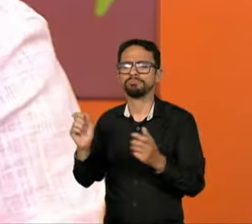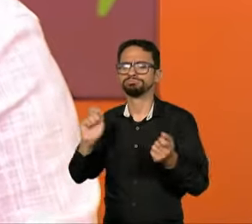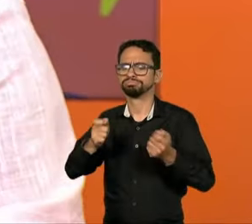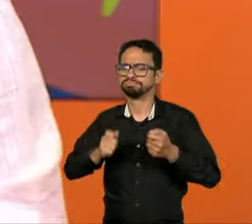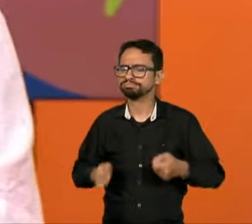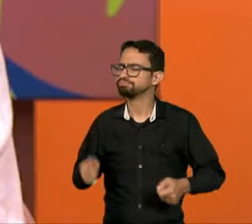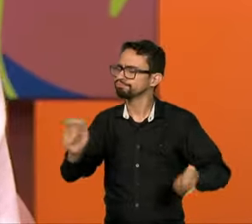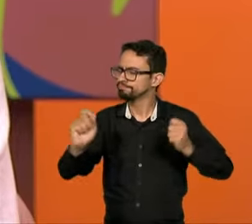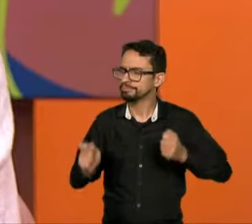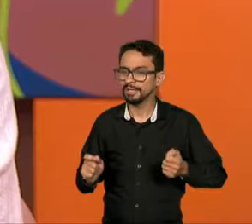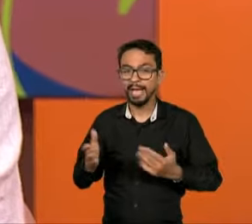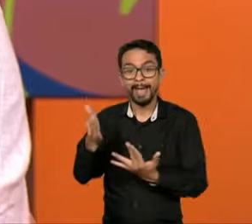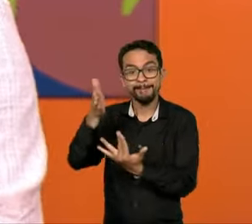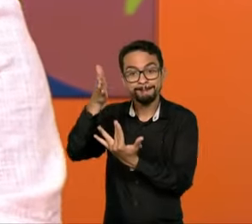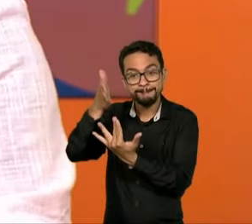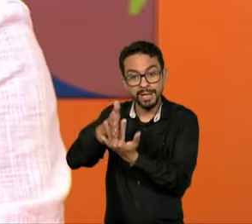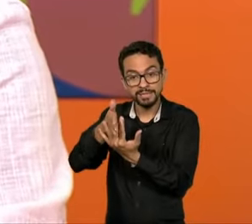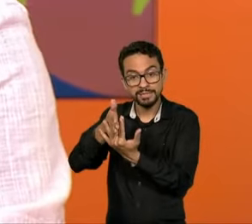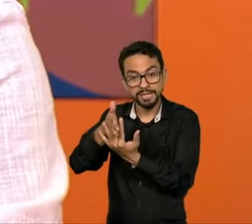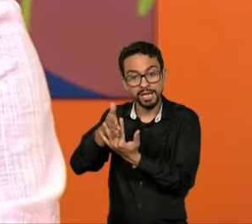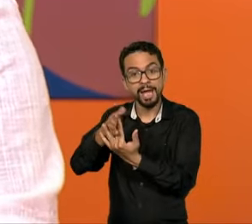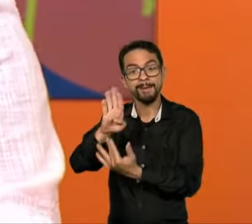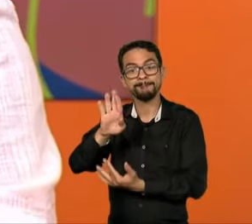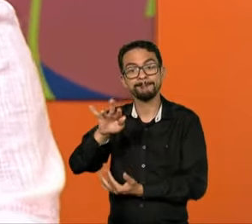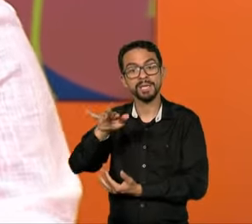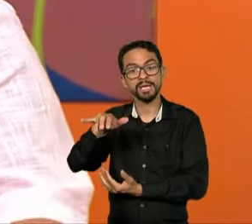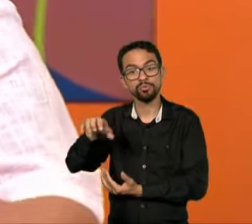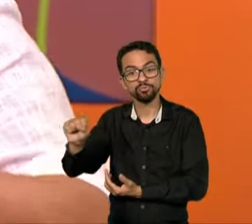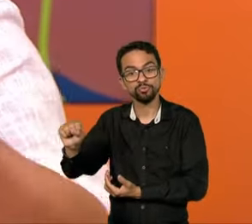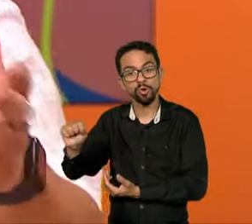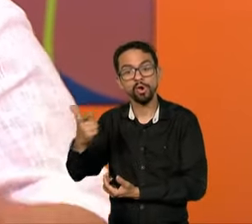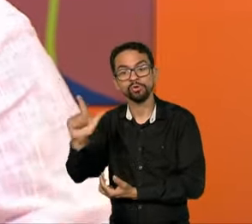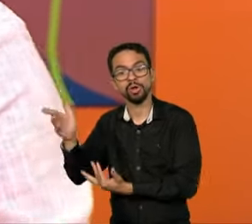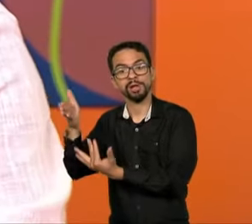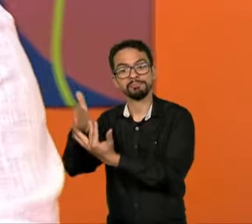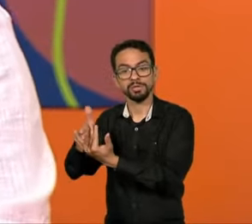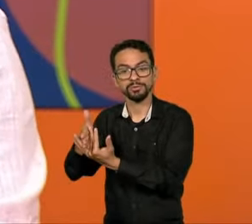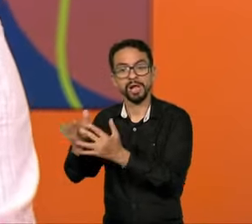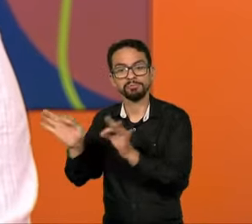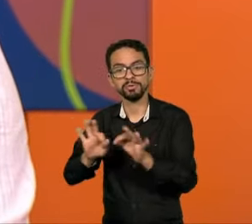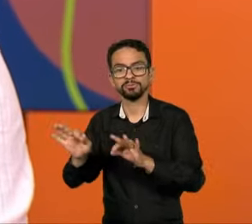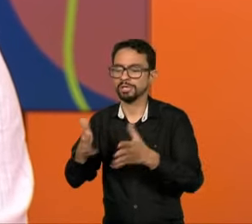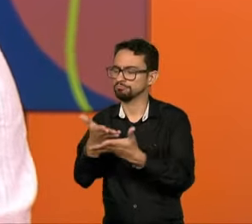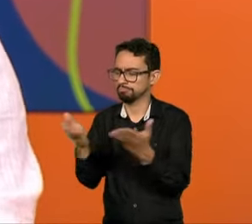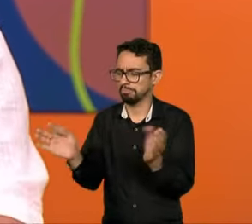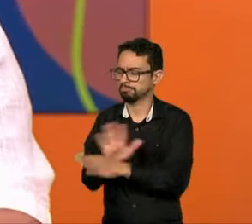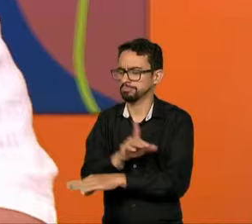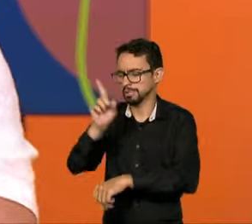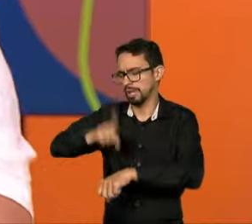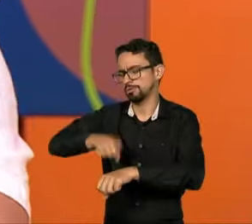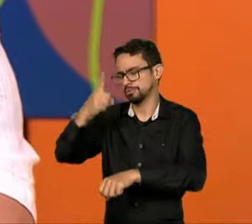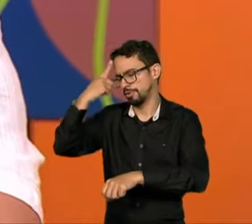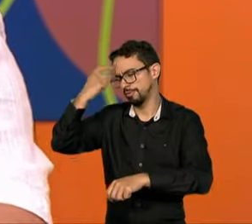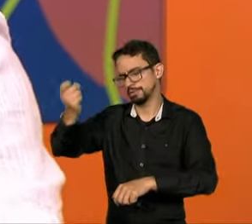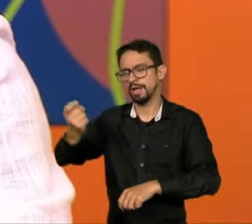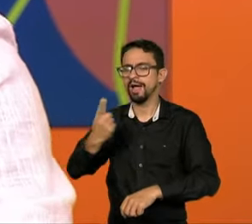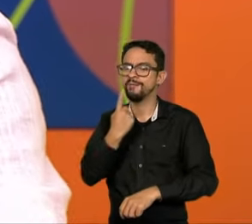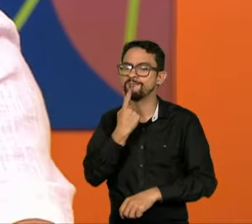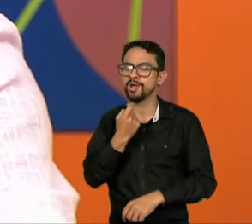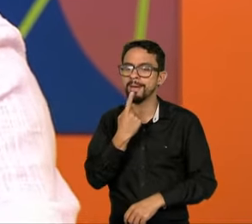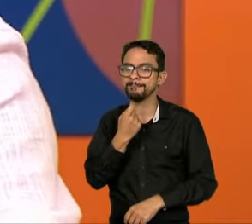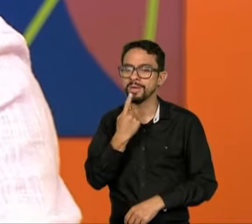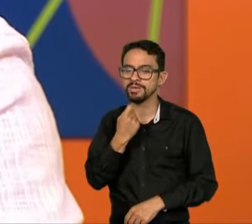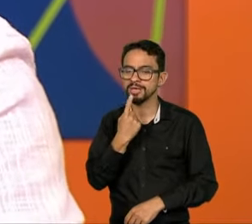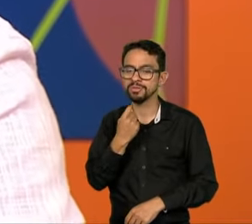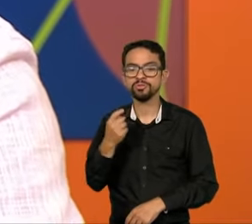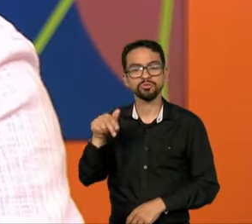montamos. Então era metade da banda, eram os Miquinhos, e outra metade eram gente que a gente montou ali. Nota Vermelha era o nome da banda. Então a